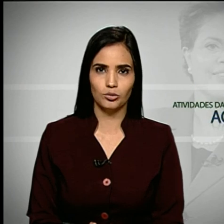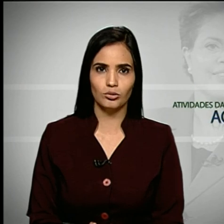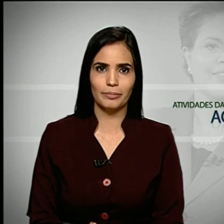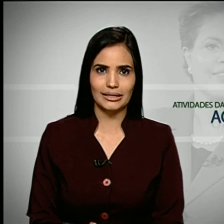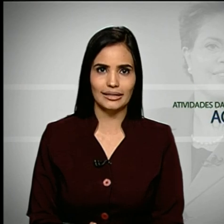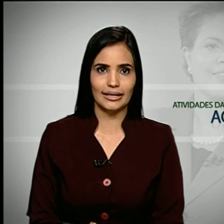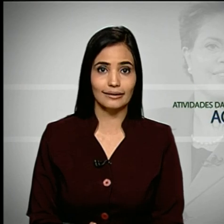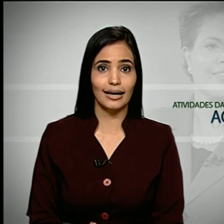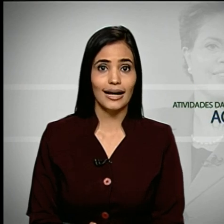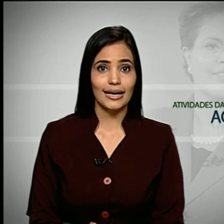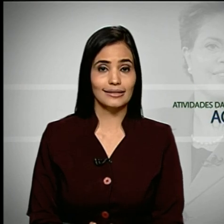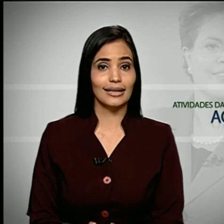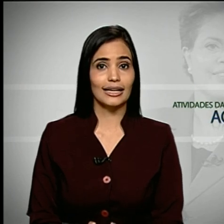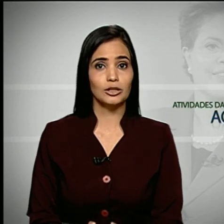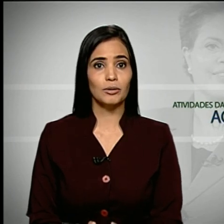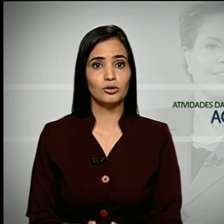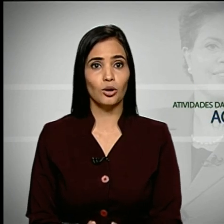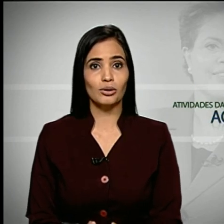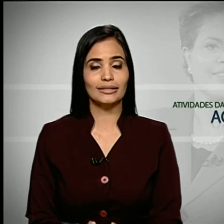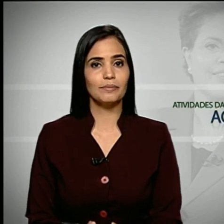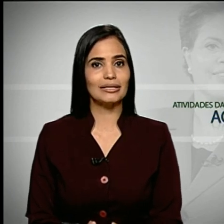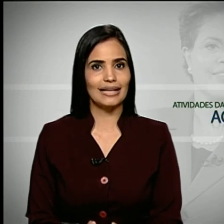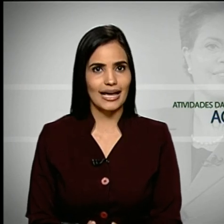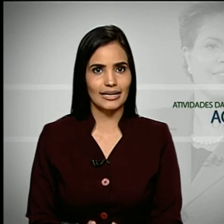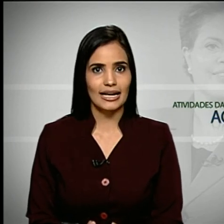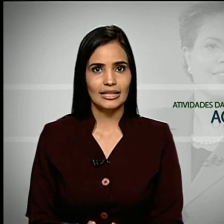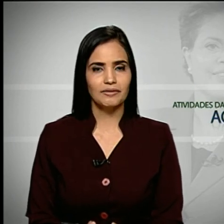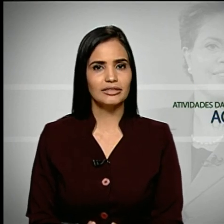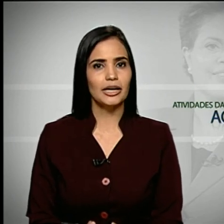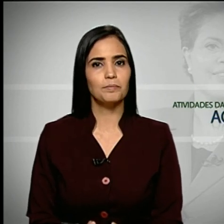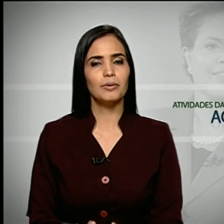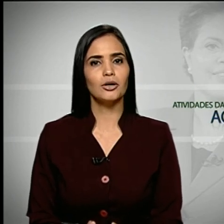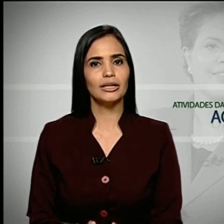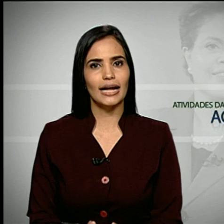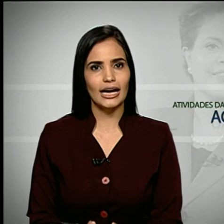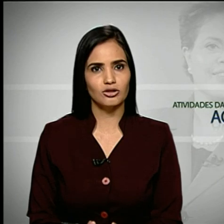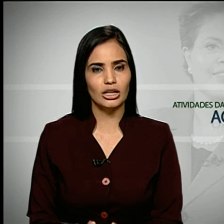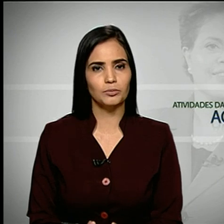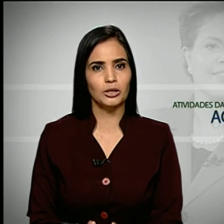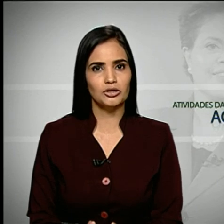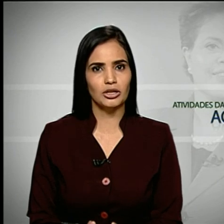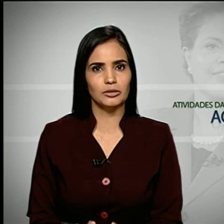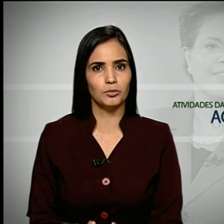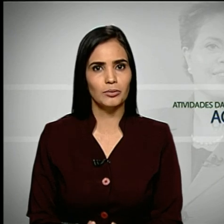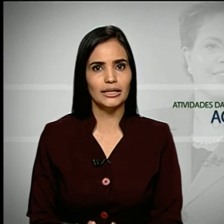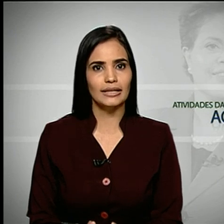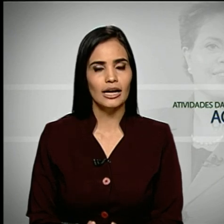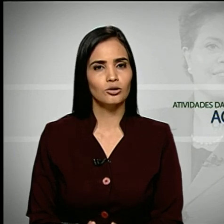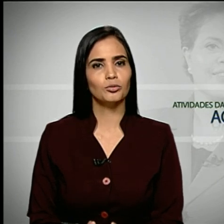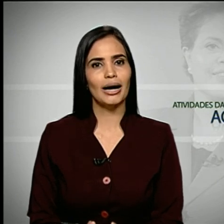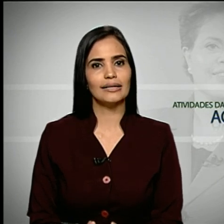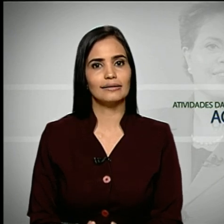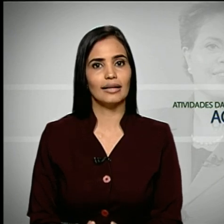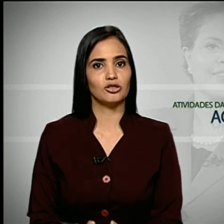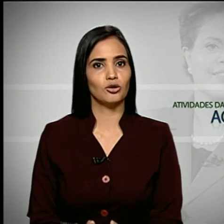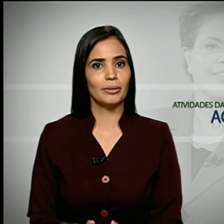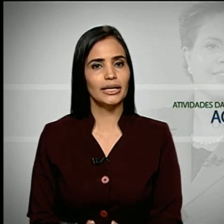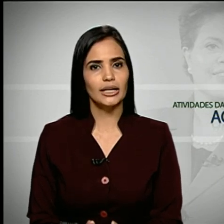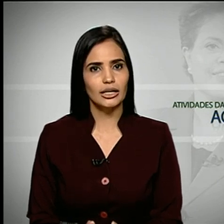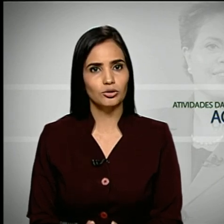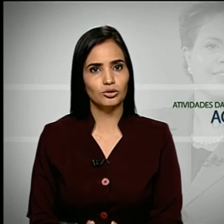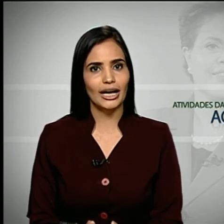segundo a presidenta resgatar as pessoas da miséria deve ser prioridade das políticas públicas dos países